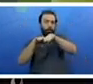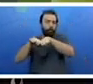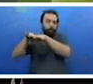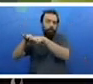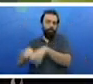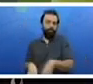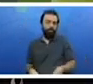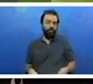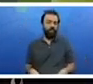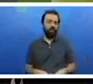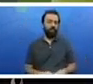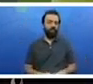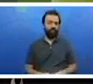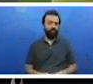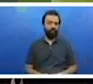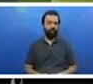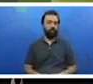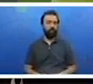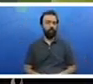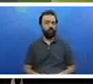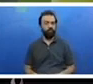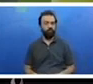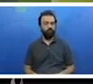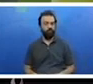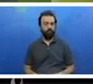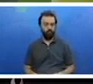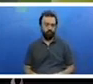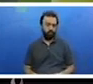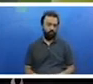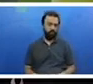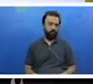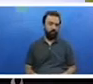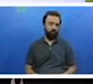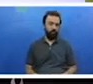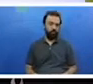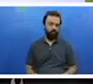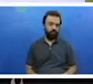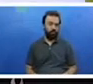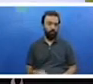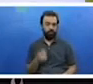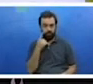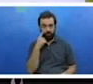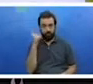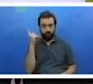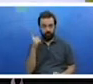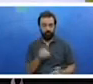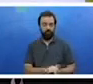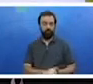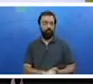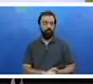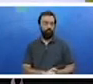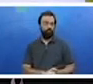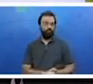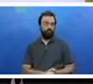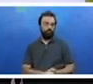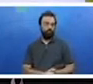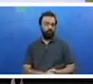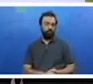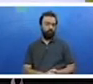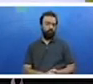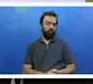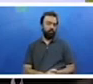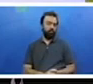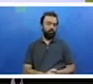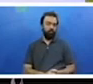só existe proporção direta porque observem que nós temos o mesmo